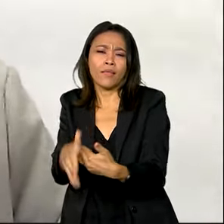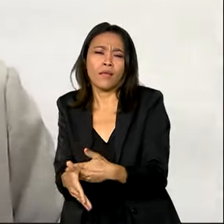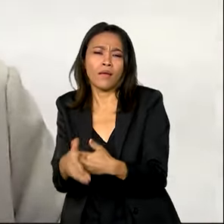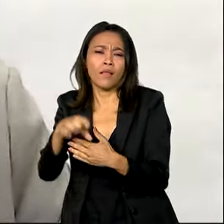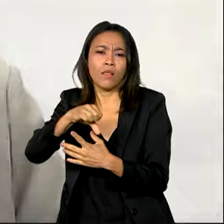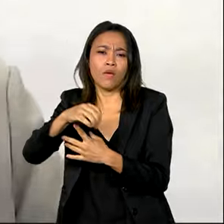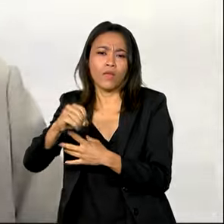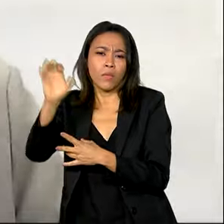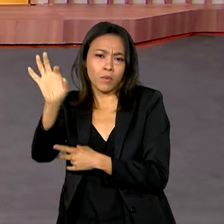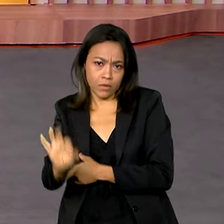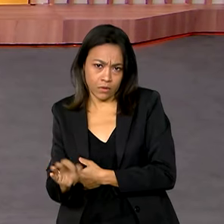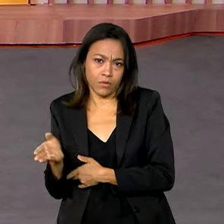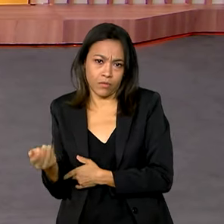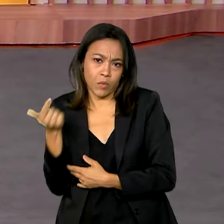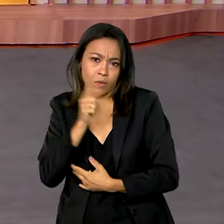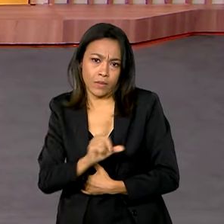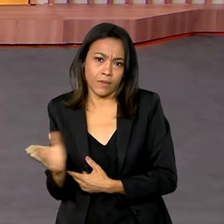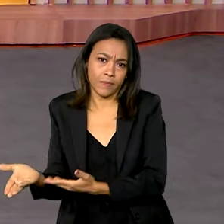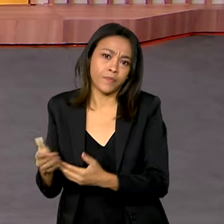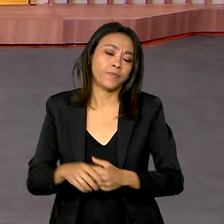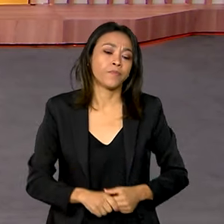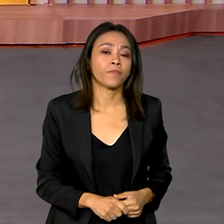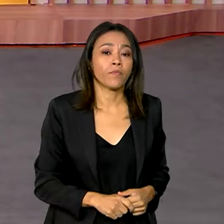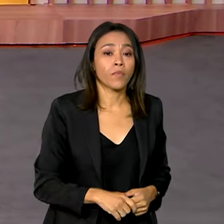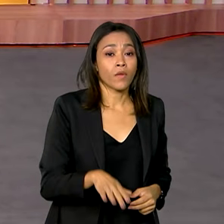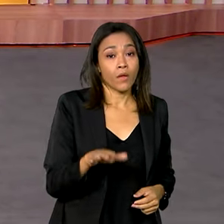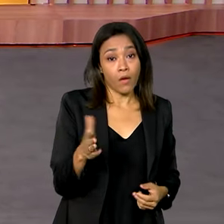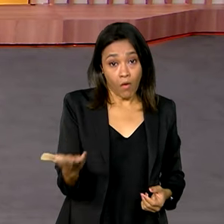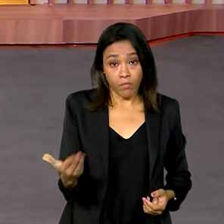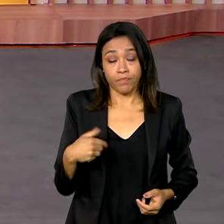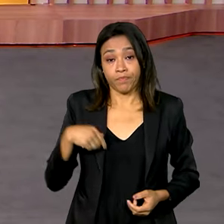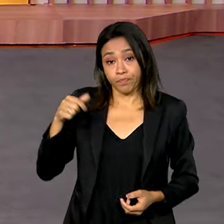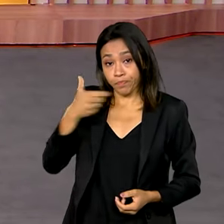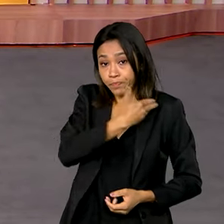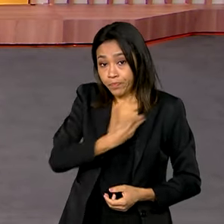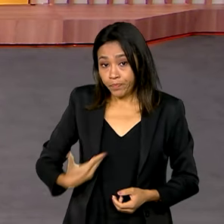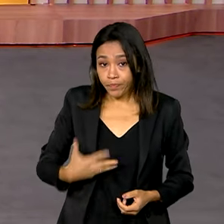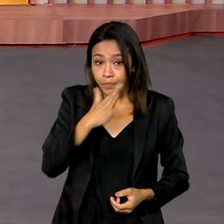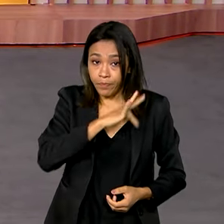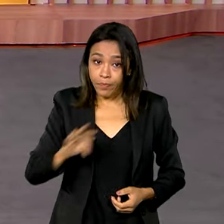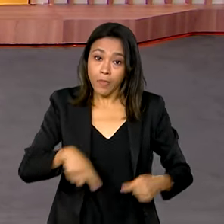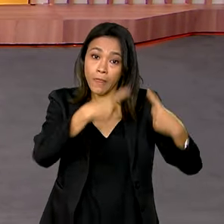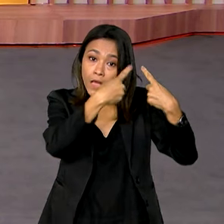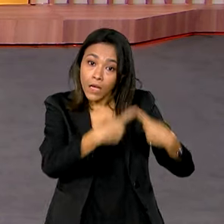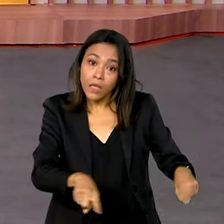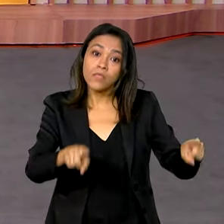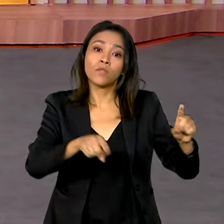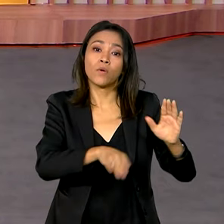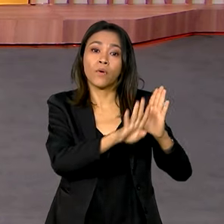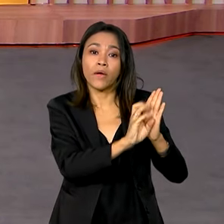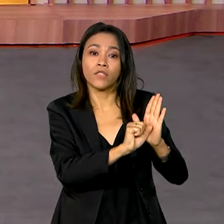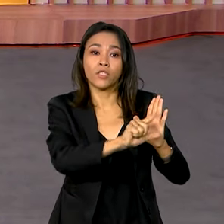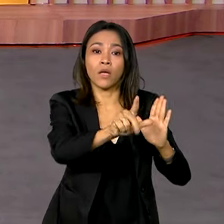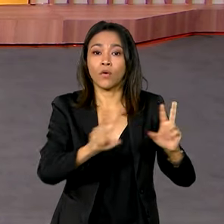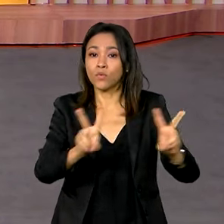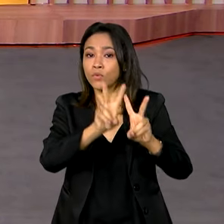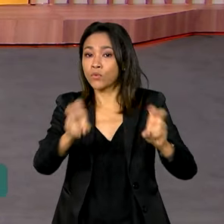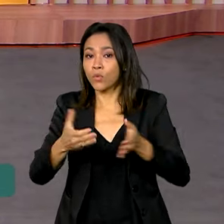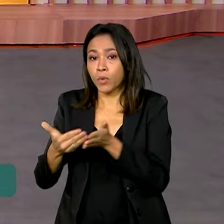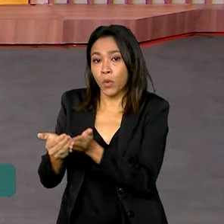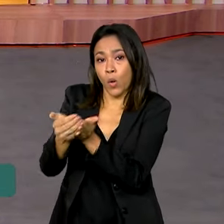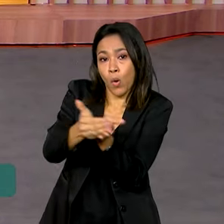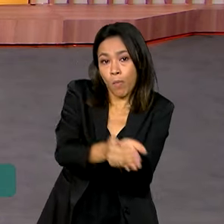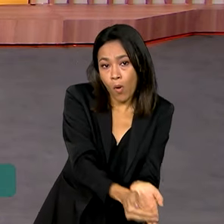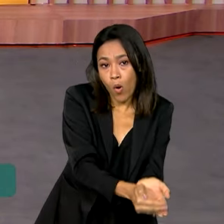atendimento desse público. Olha, o governo federal lançou o edital de novas concessões de portos no país,